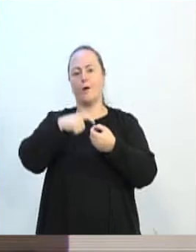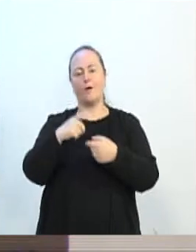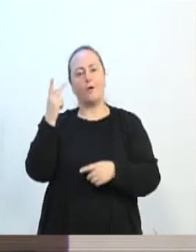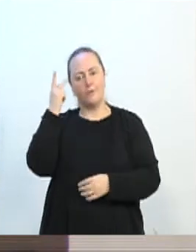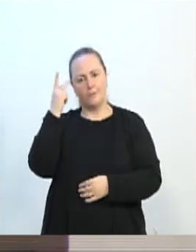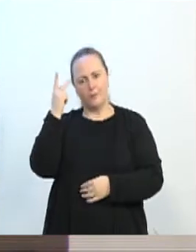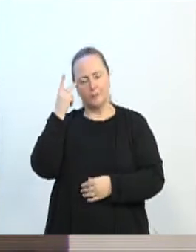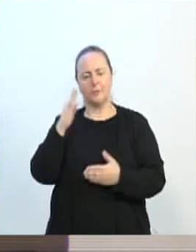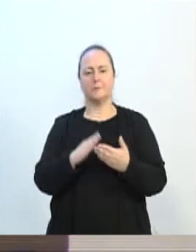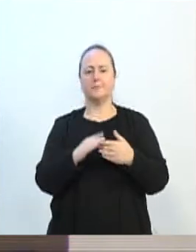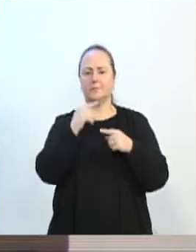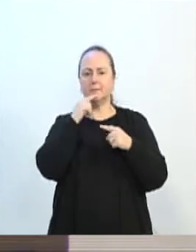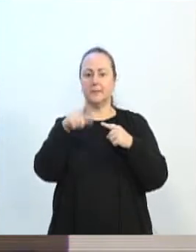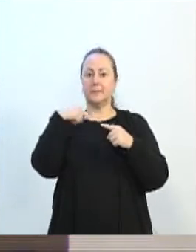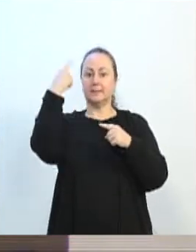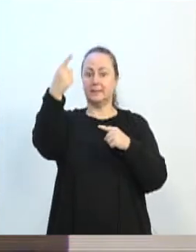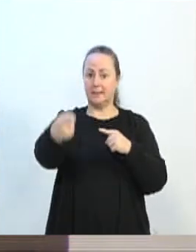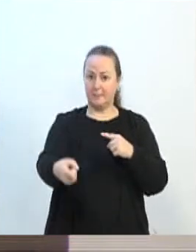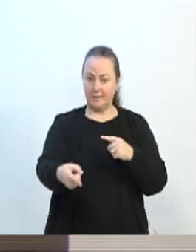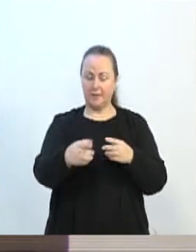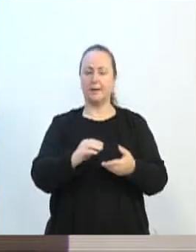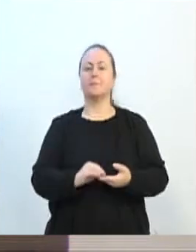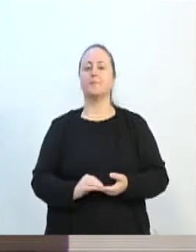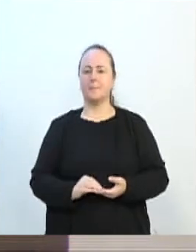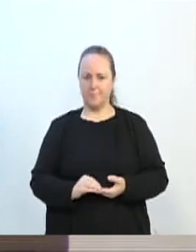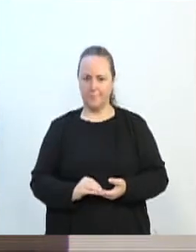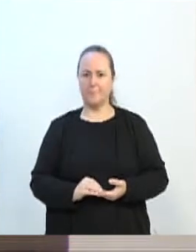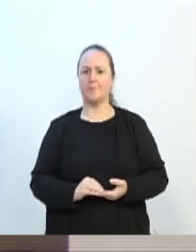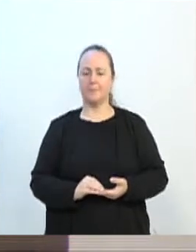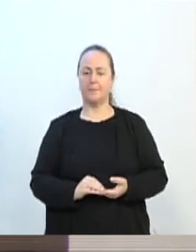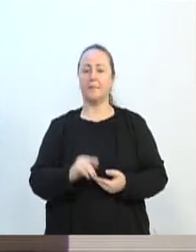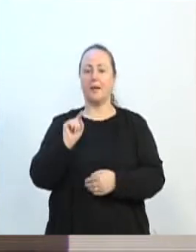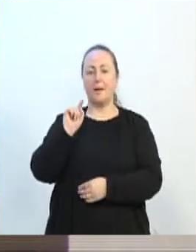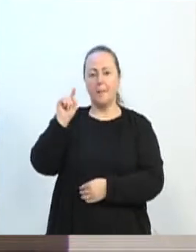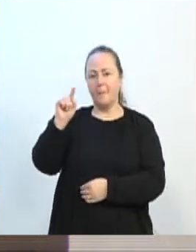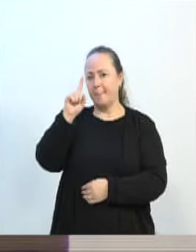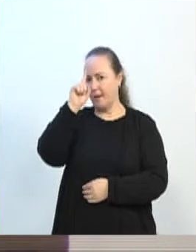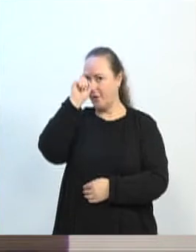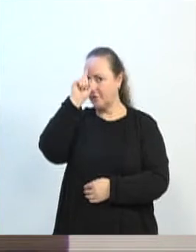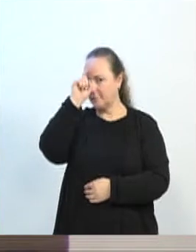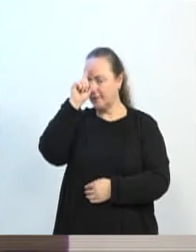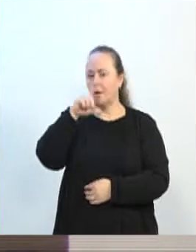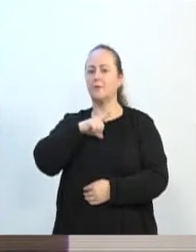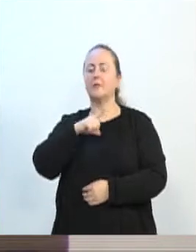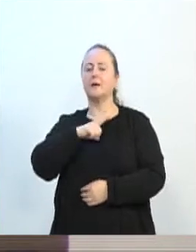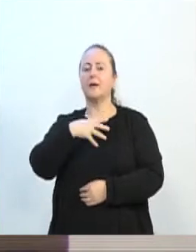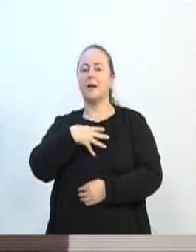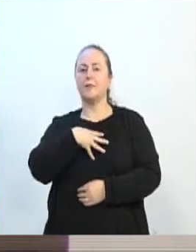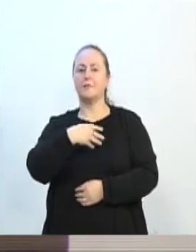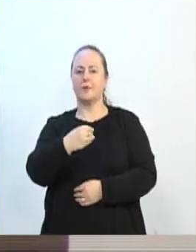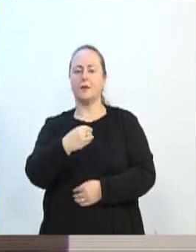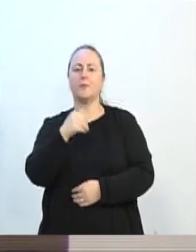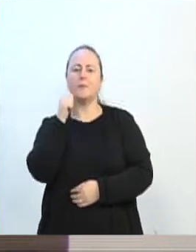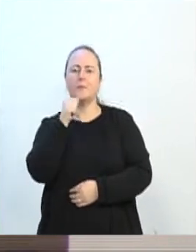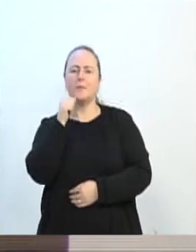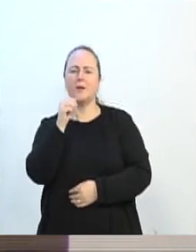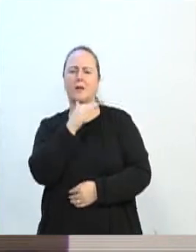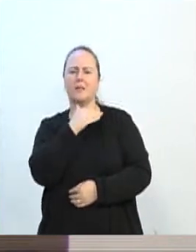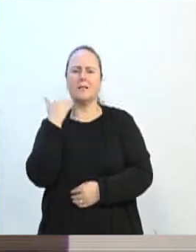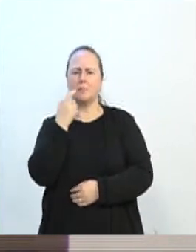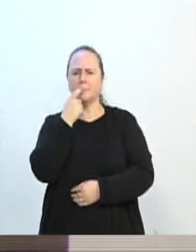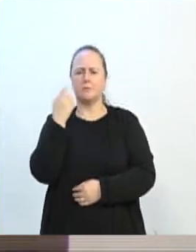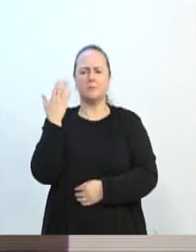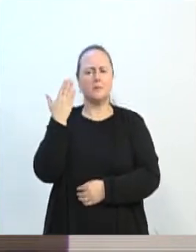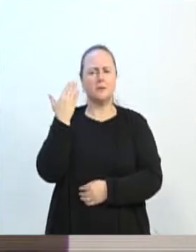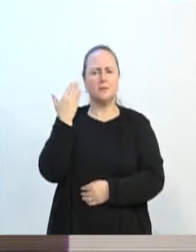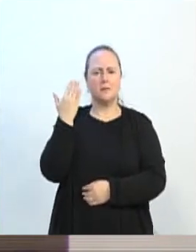semana seguinte, ela foi procurada, lá no 9 de julho, pelo filho de uma senhora que tinha falecido há pouco tempo,